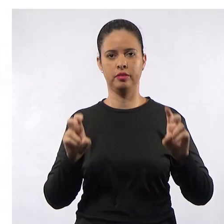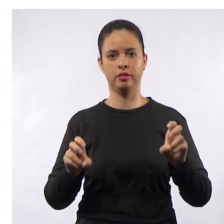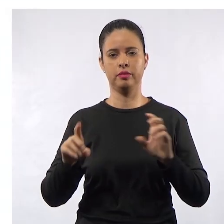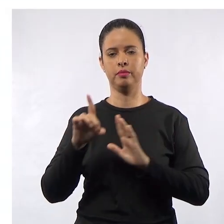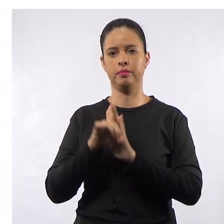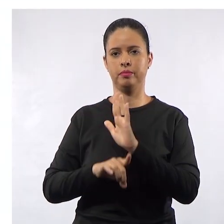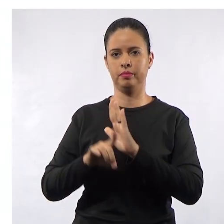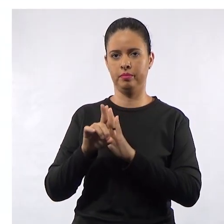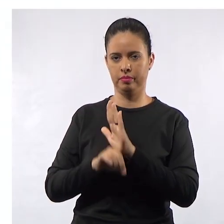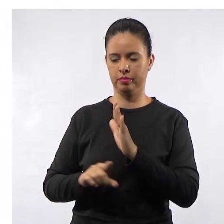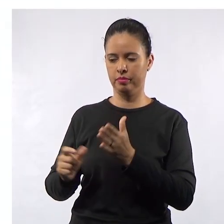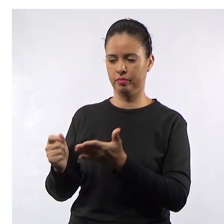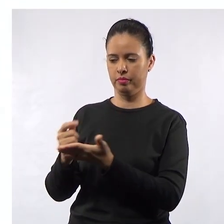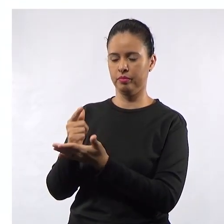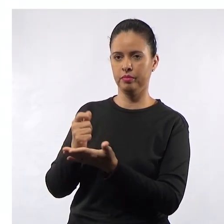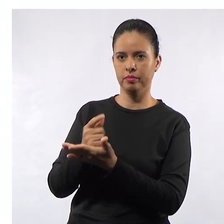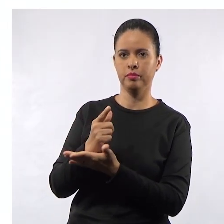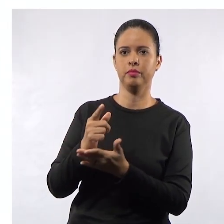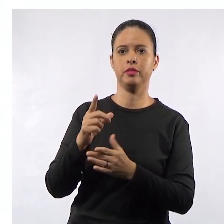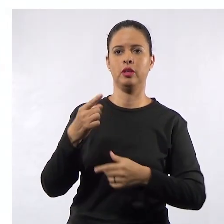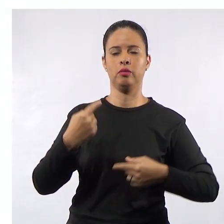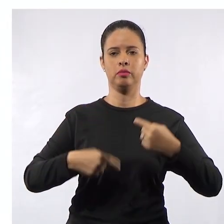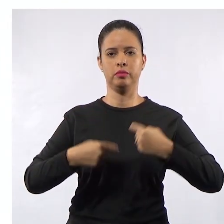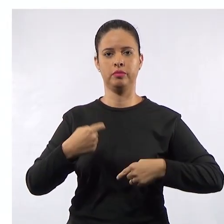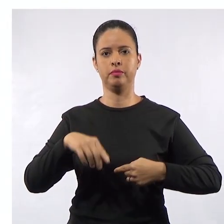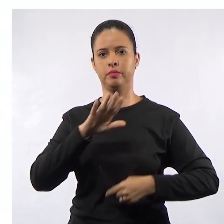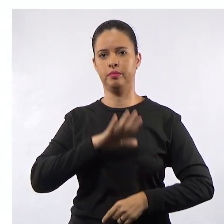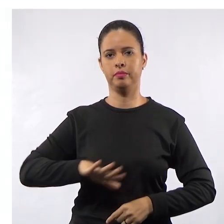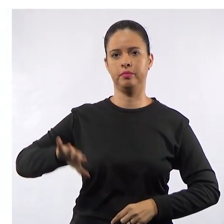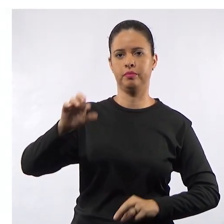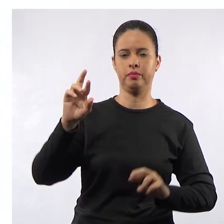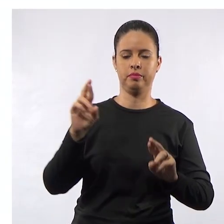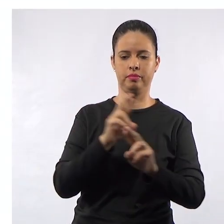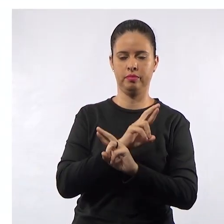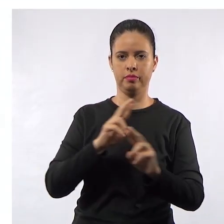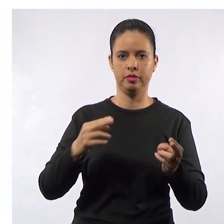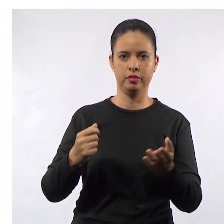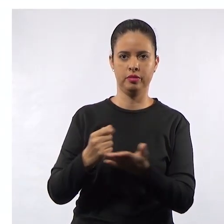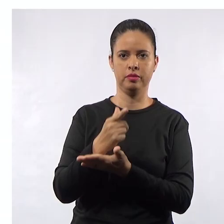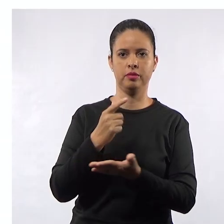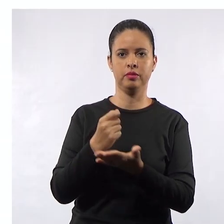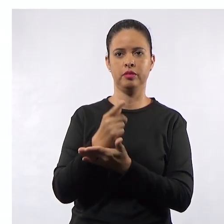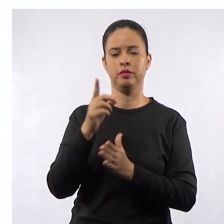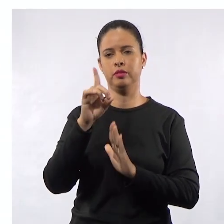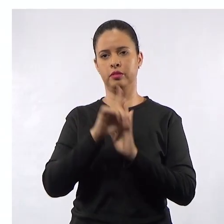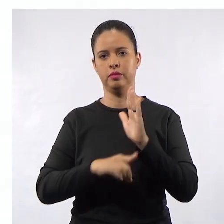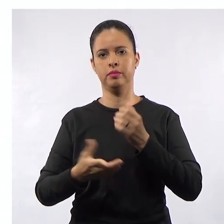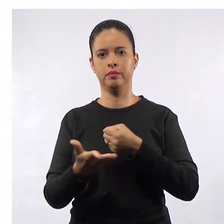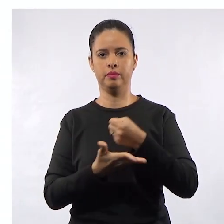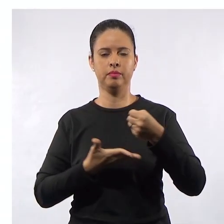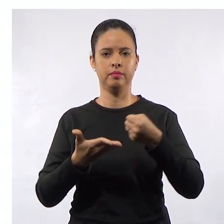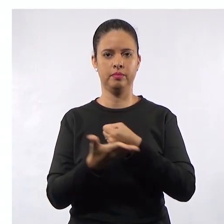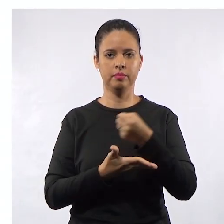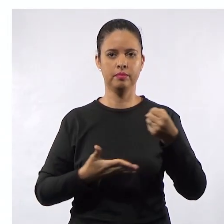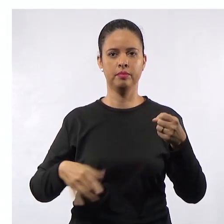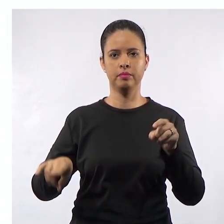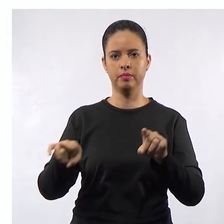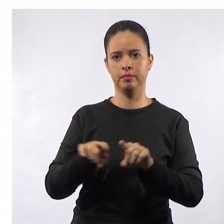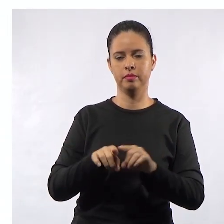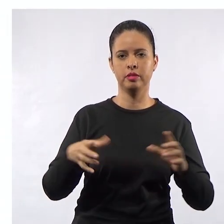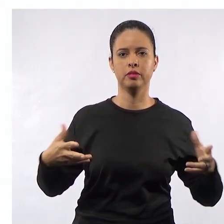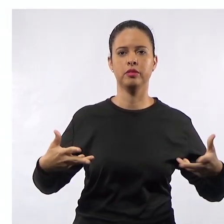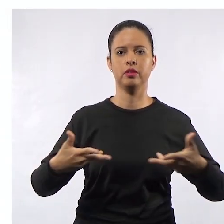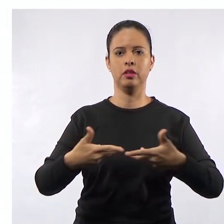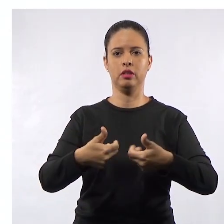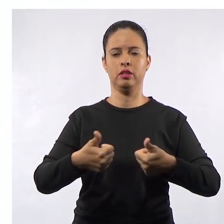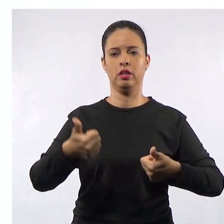sobre direito do consumidor, política nacional das relações de consumo, direitos básicos do consumidor.